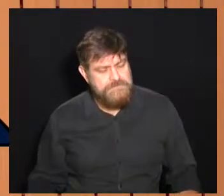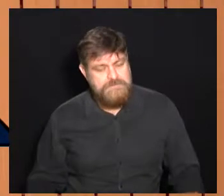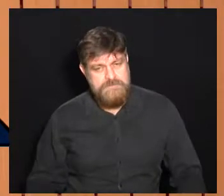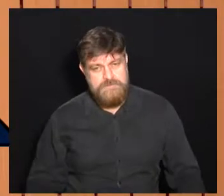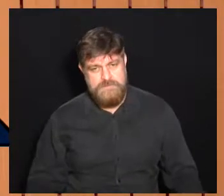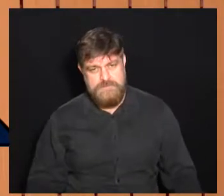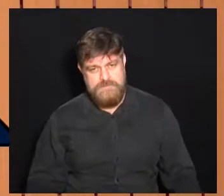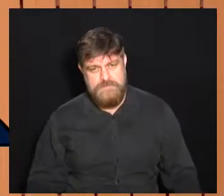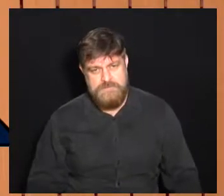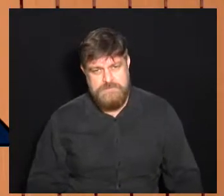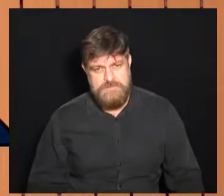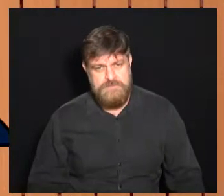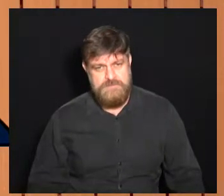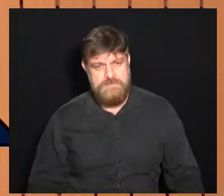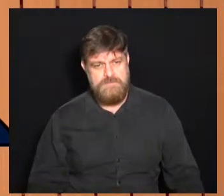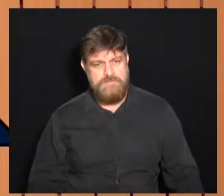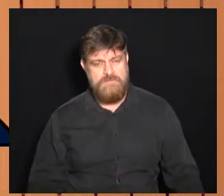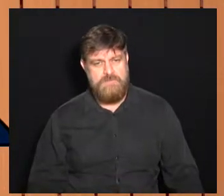Brasileirinhos.